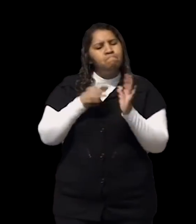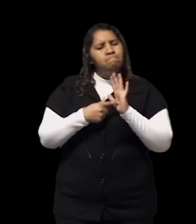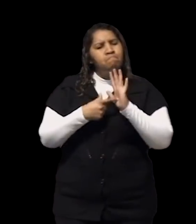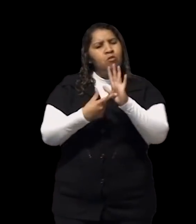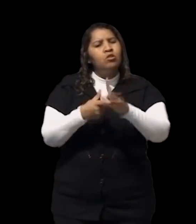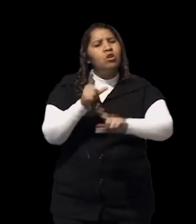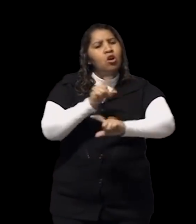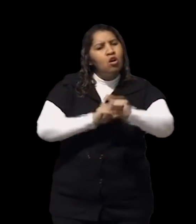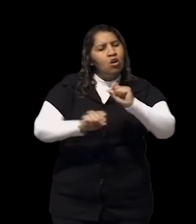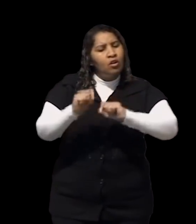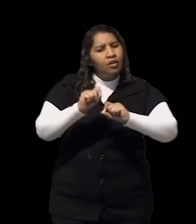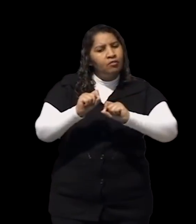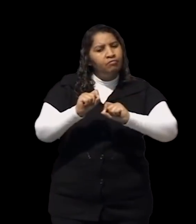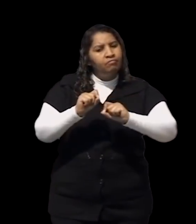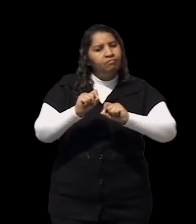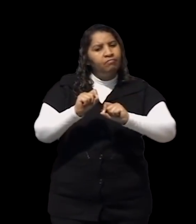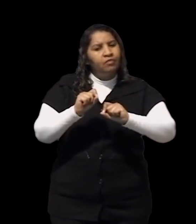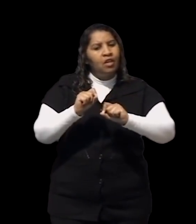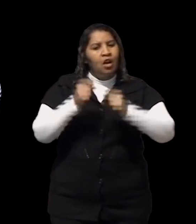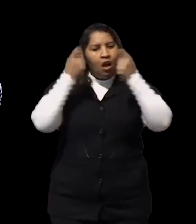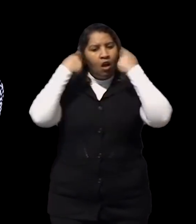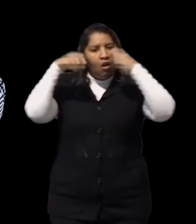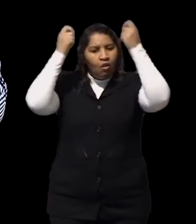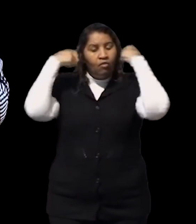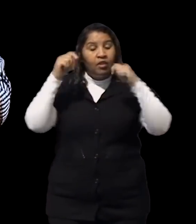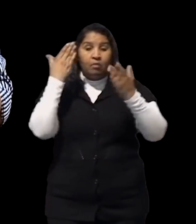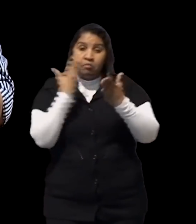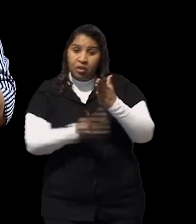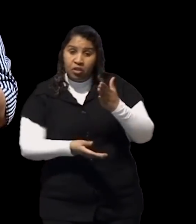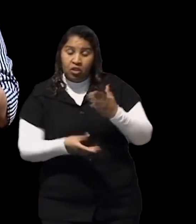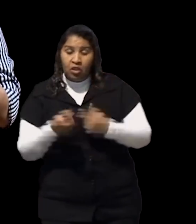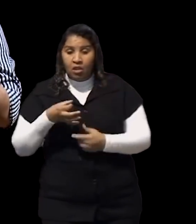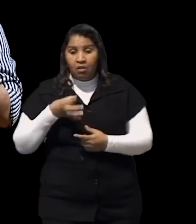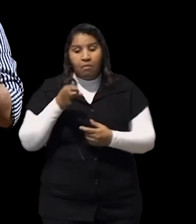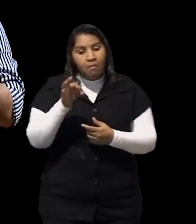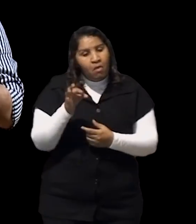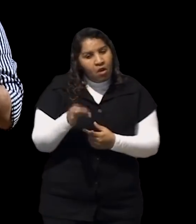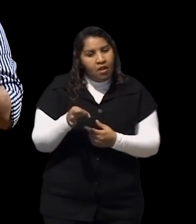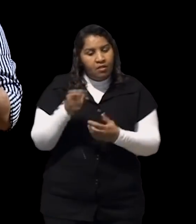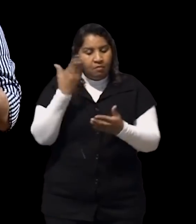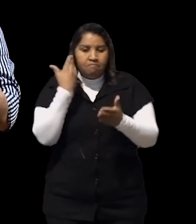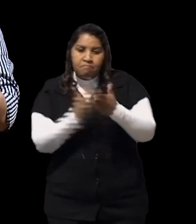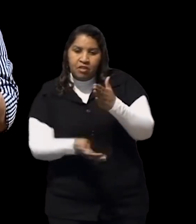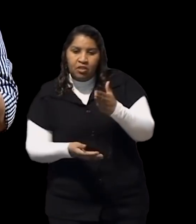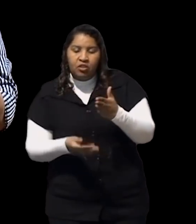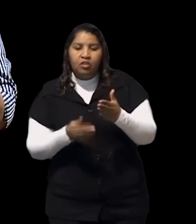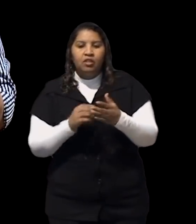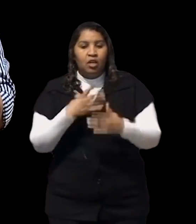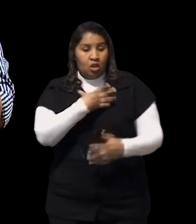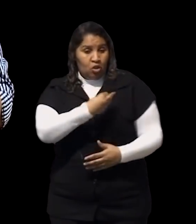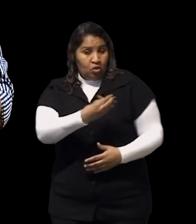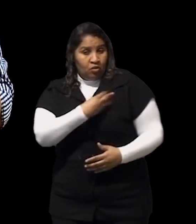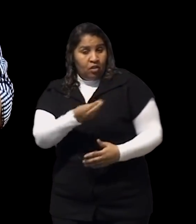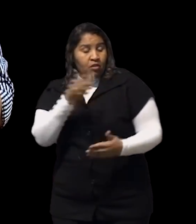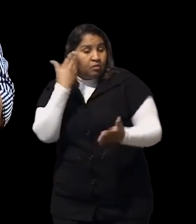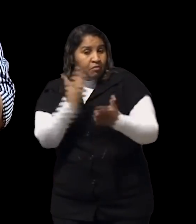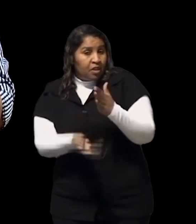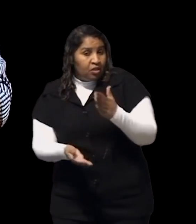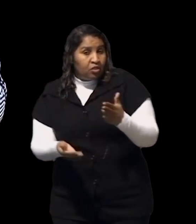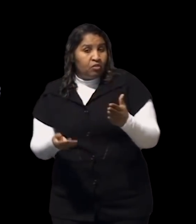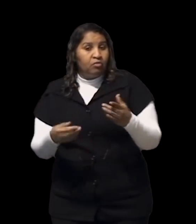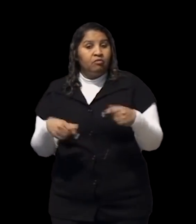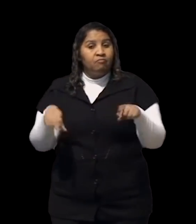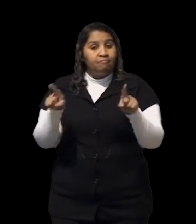e os filhos perdidos eu quero tirar a porção que fala sobre os filhos perdidos chaminé